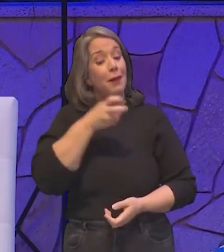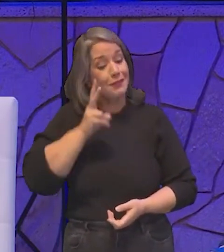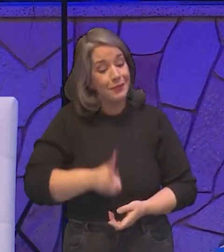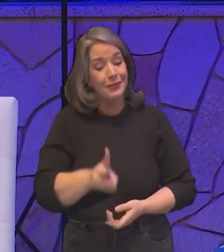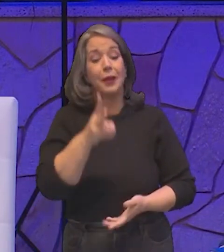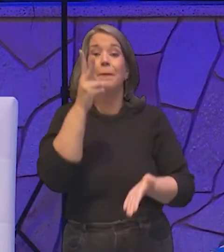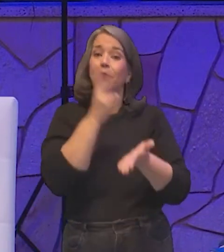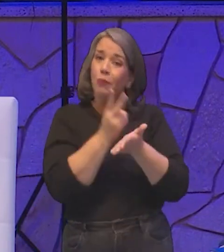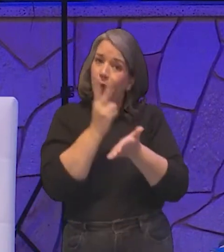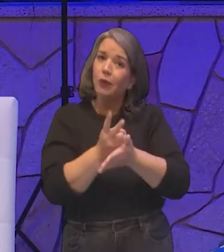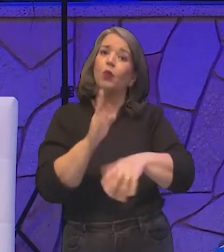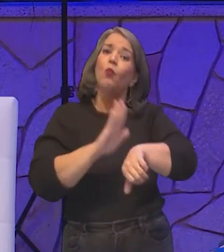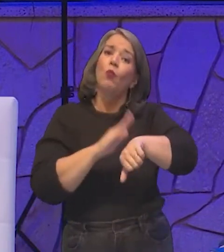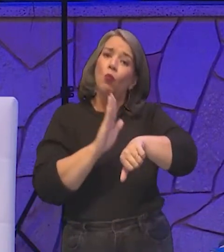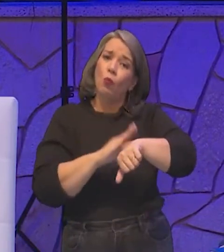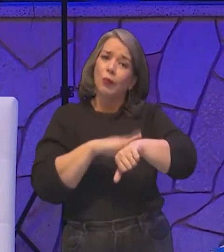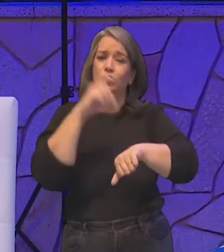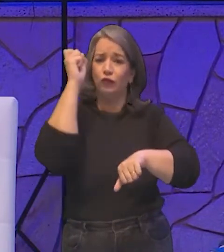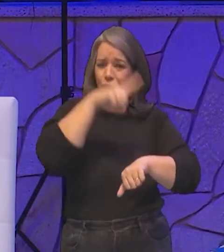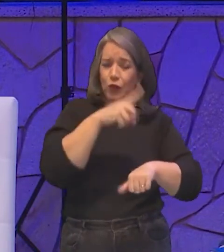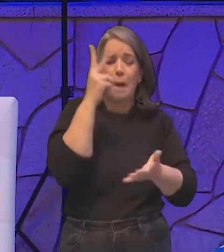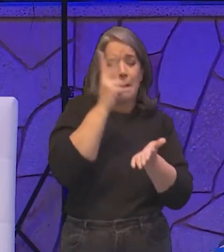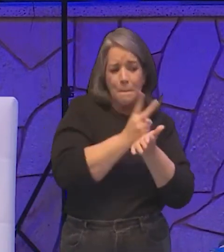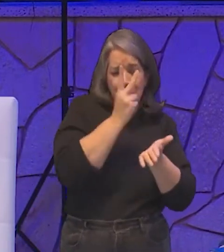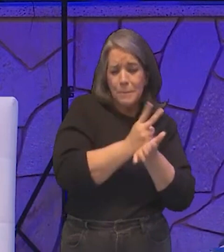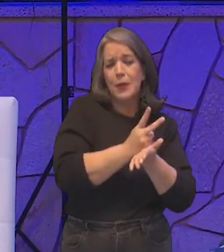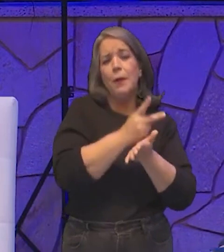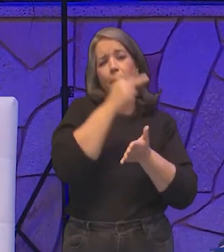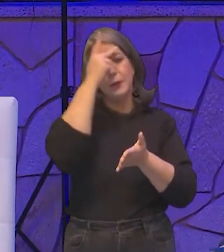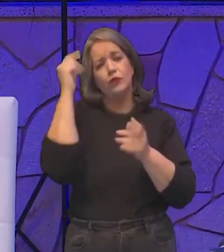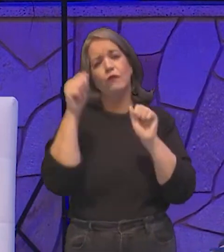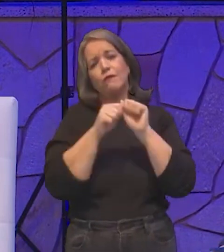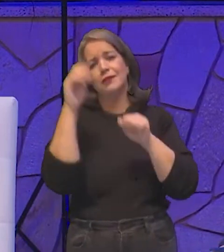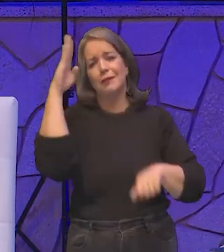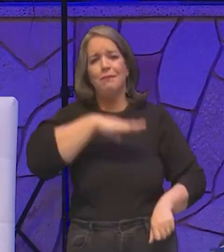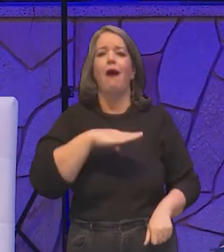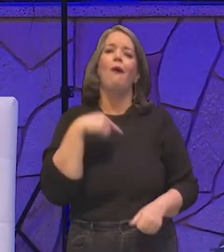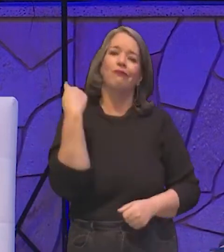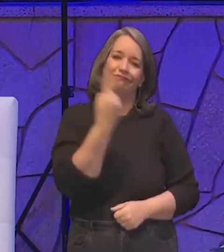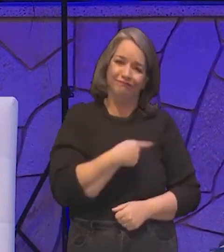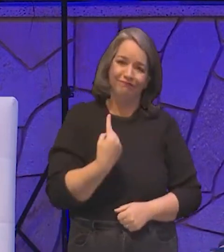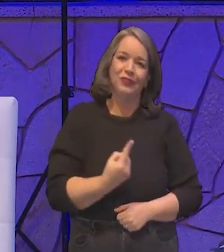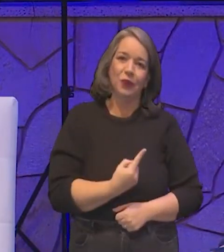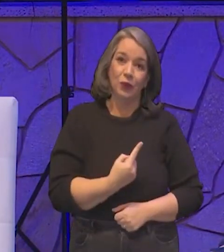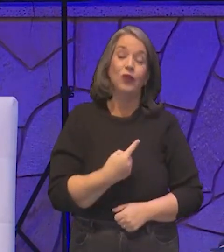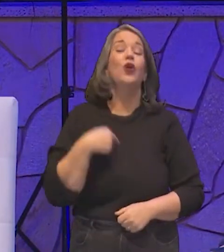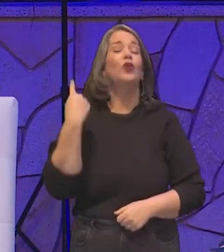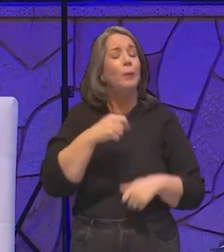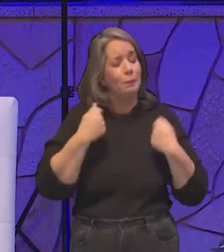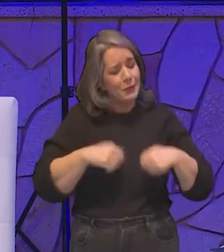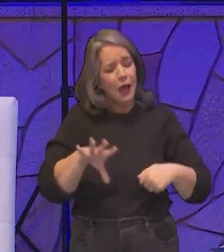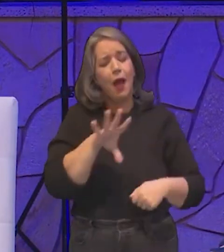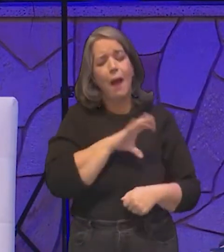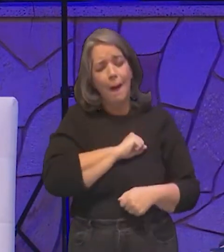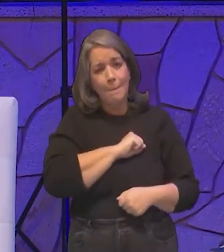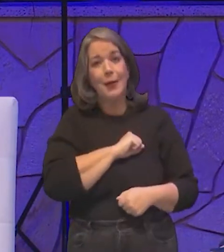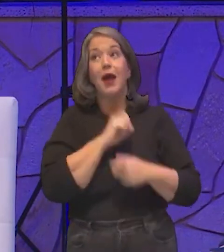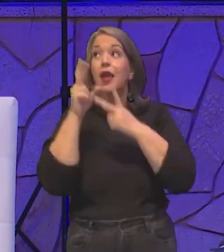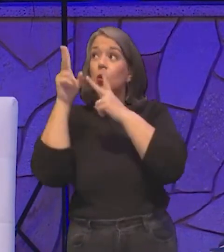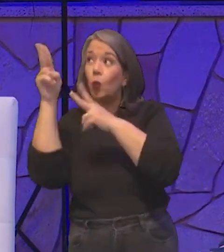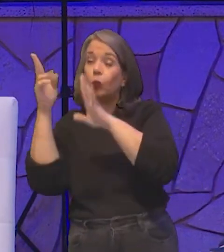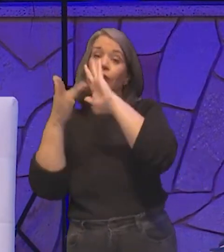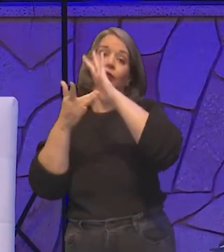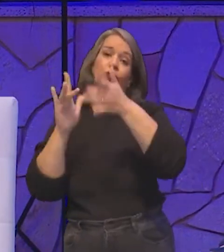É esse amor de Jesus que deve perdurar mesmo quando nós nos sentimos